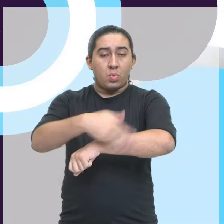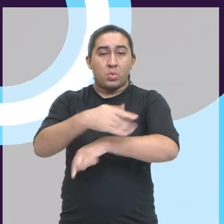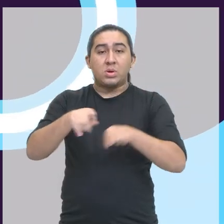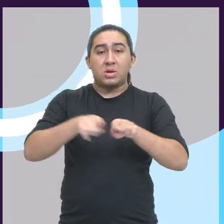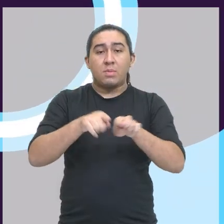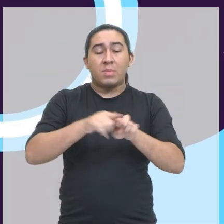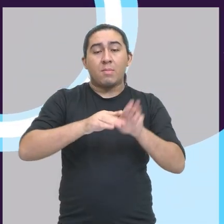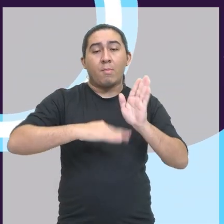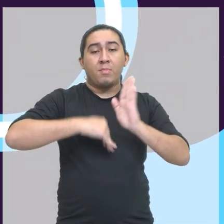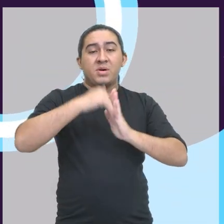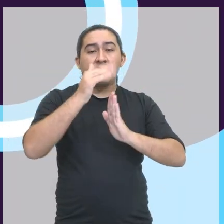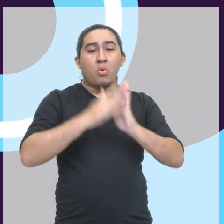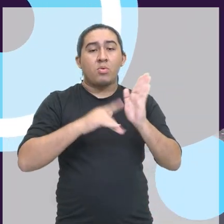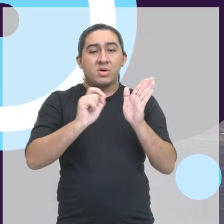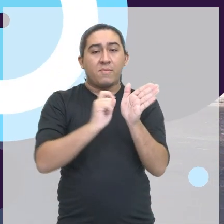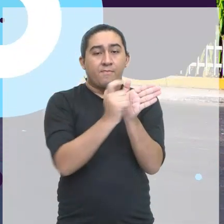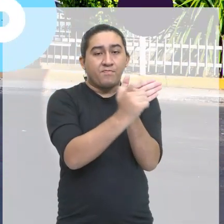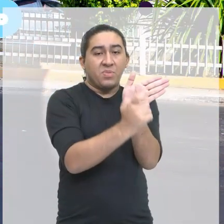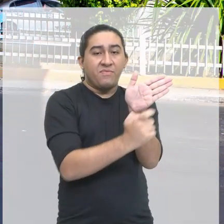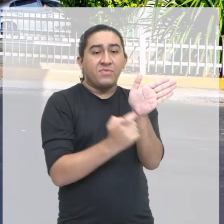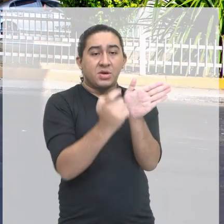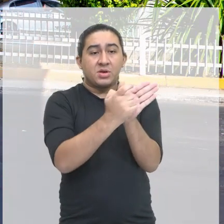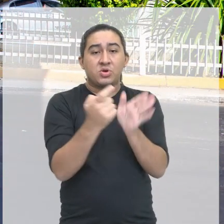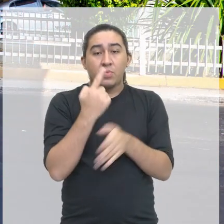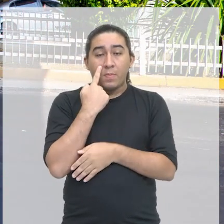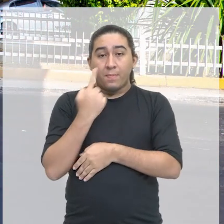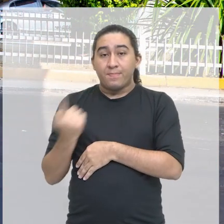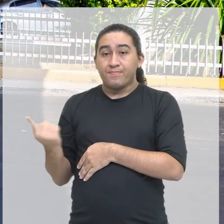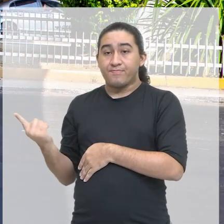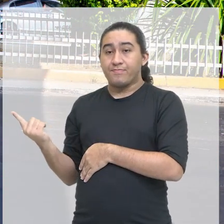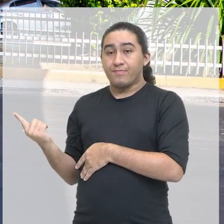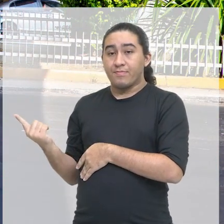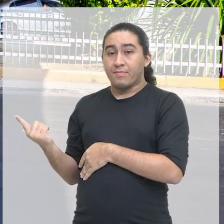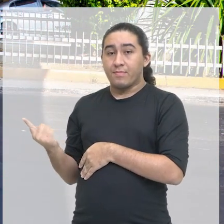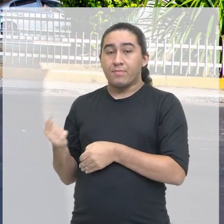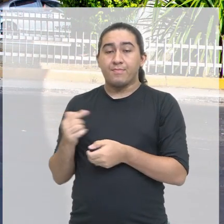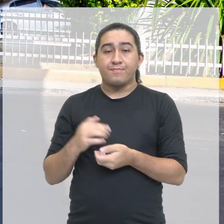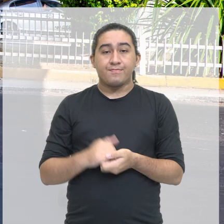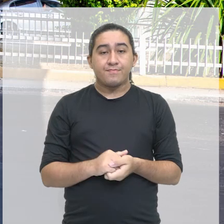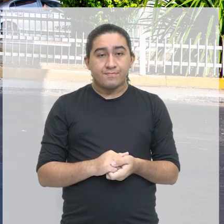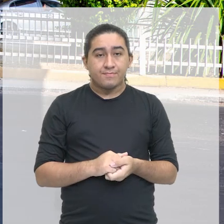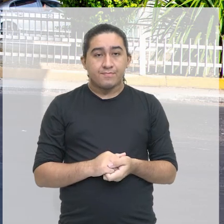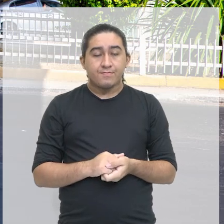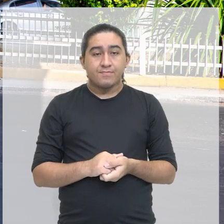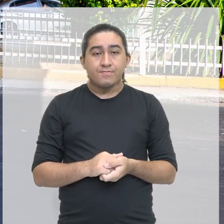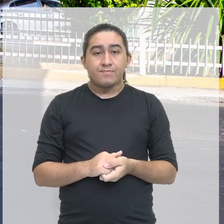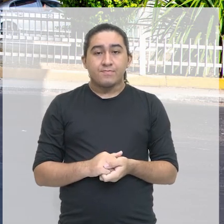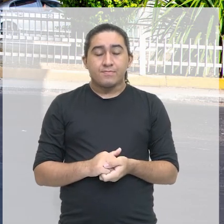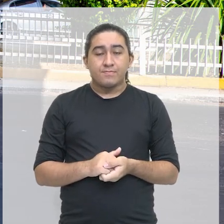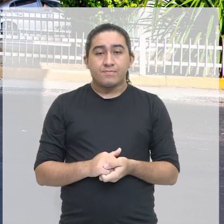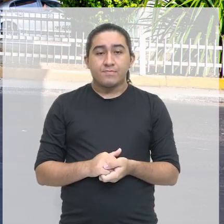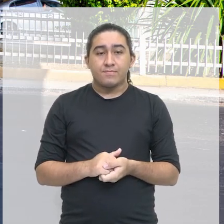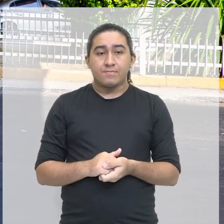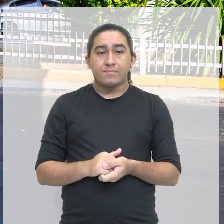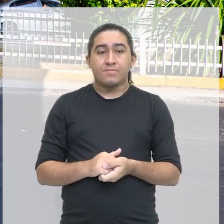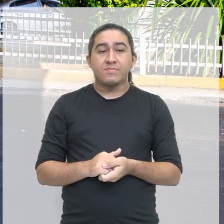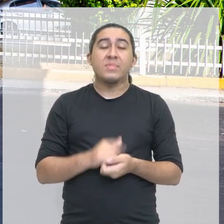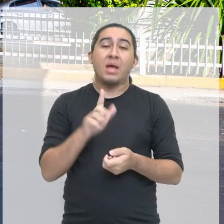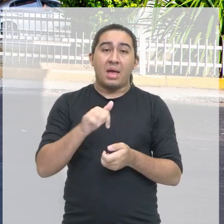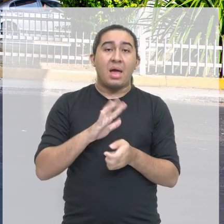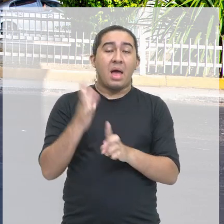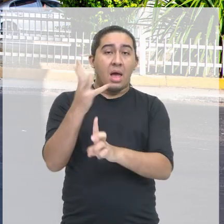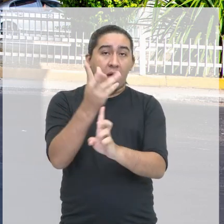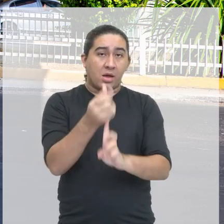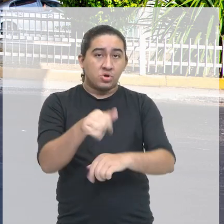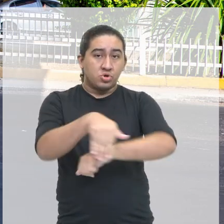também o grafite. A gente vai ver agora, como vocês podem ver, a arte do grafite, que é a street art, né, que é a